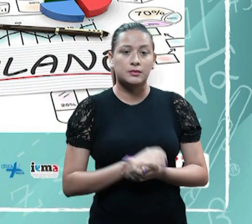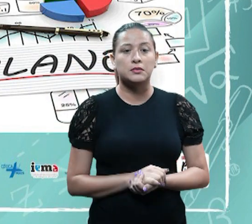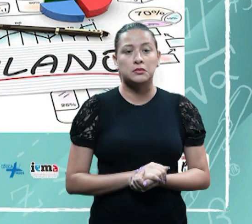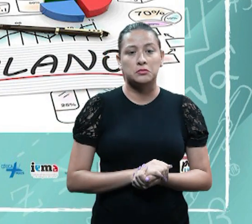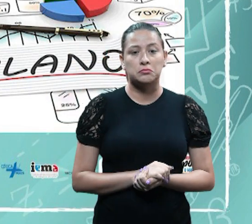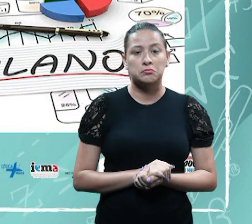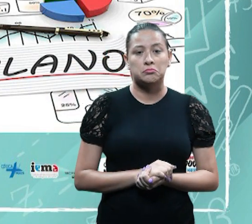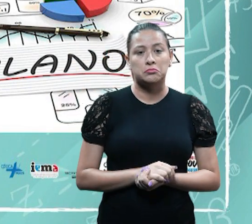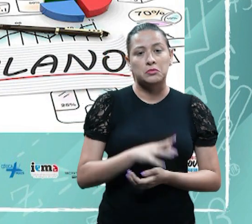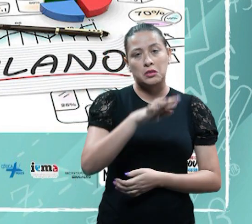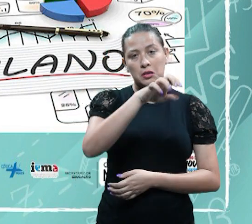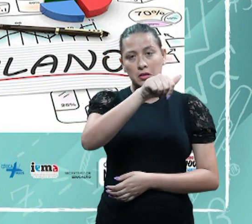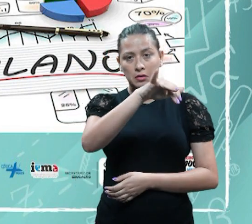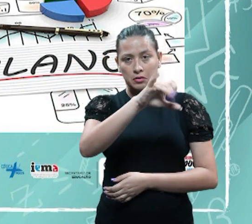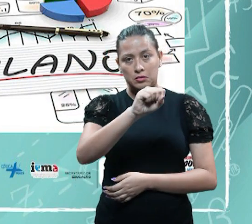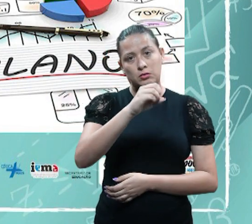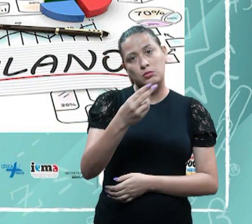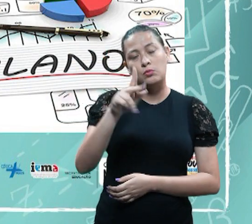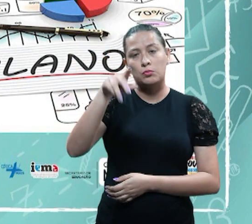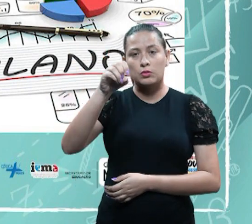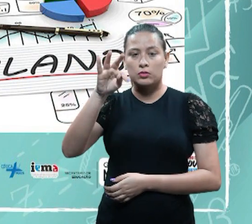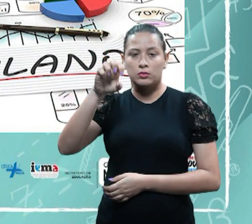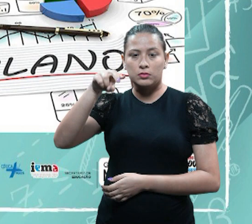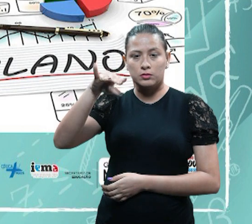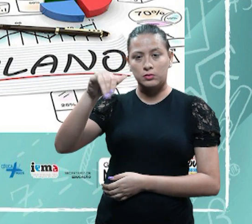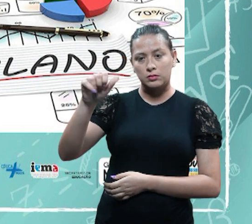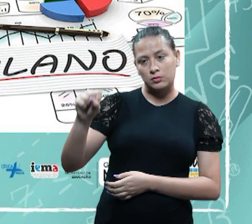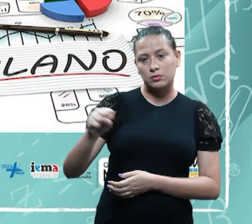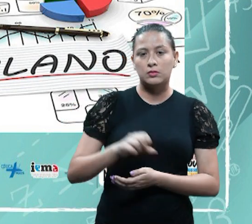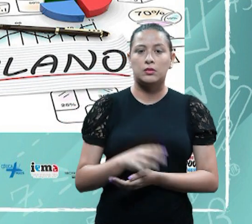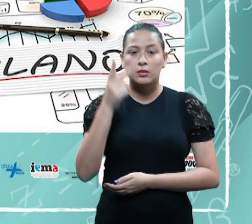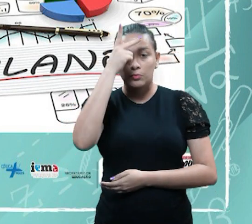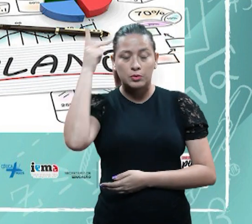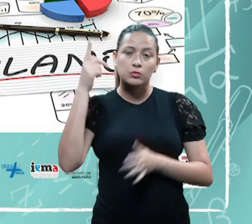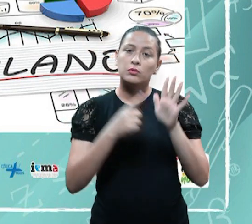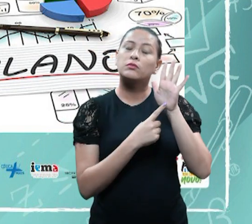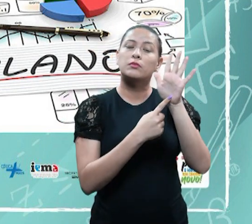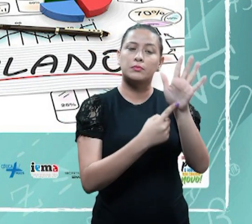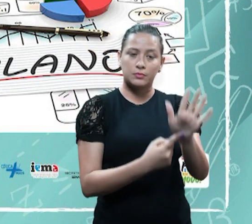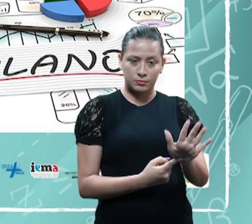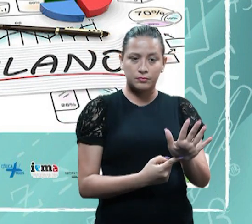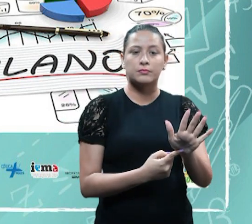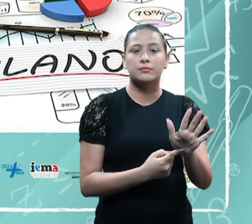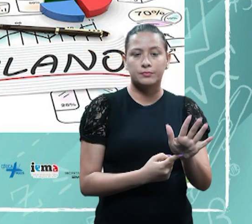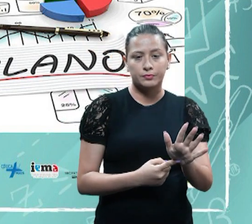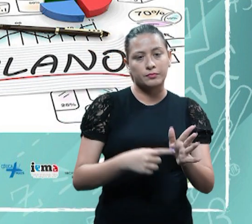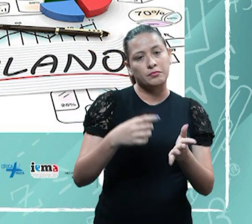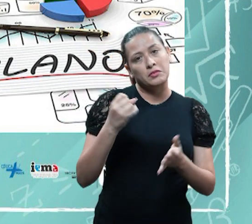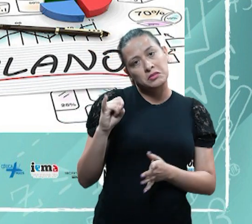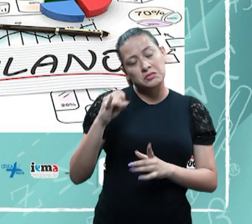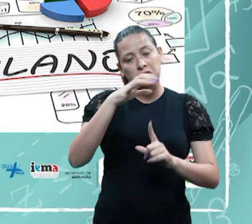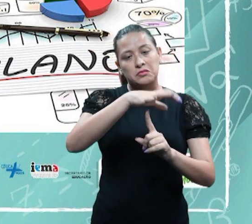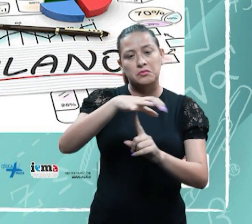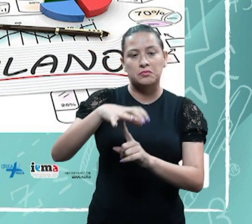são potenciais, quem são os expositores, por exemplo, de uma feira, os convidados